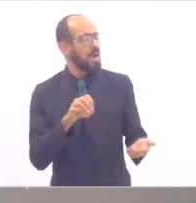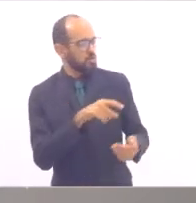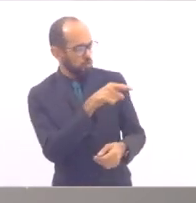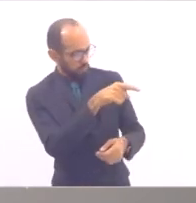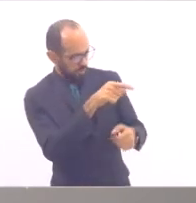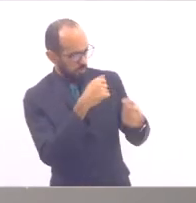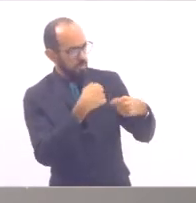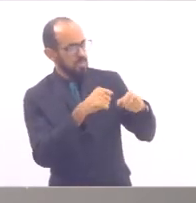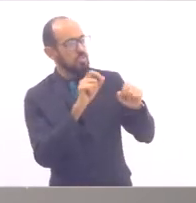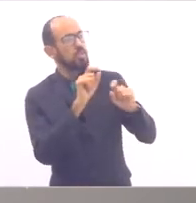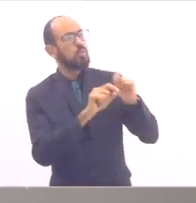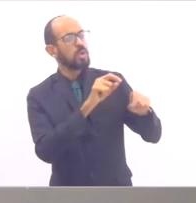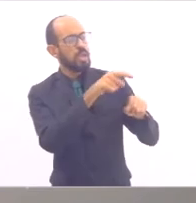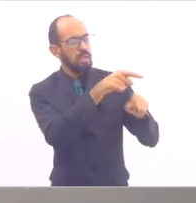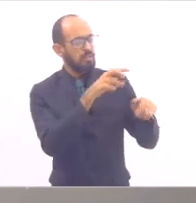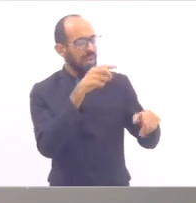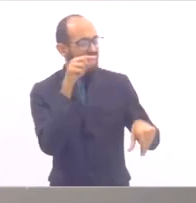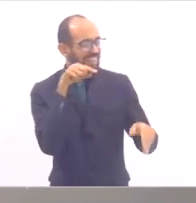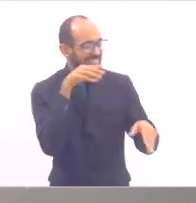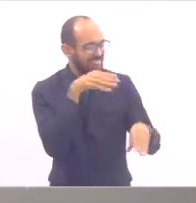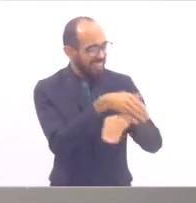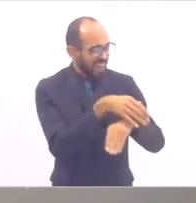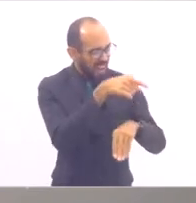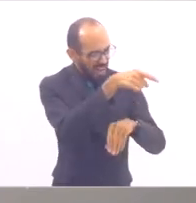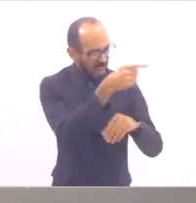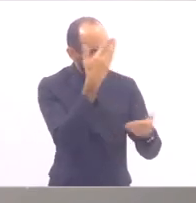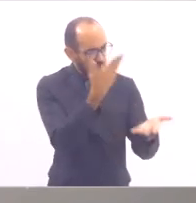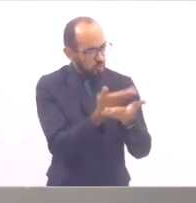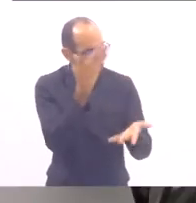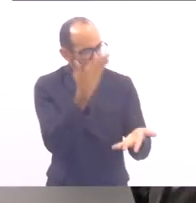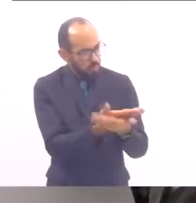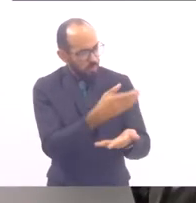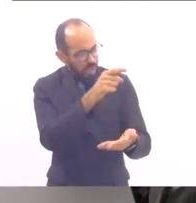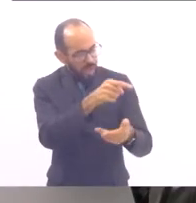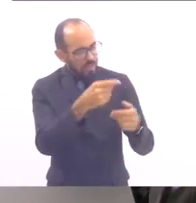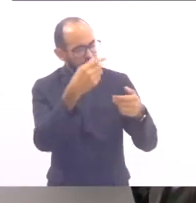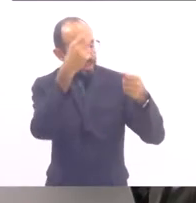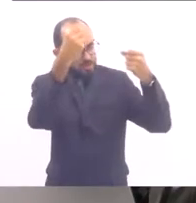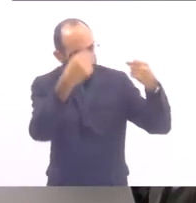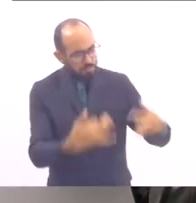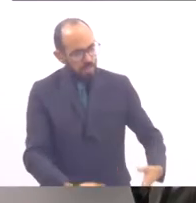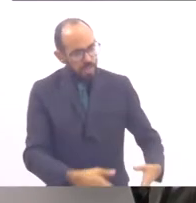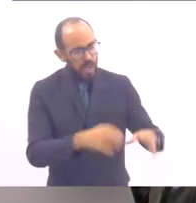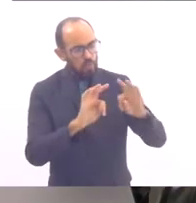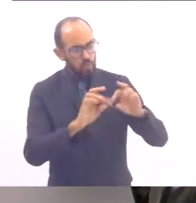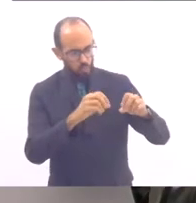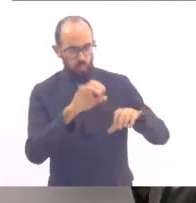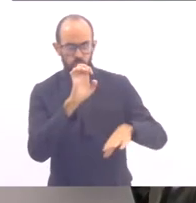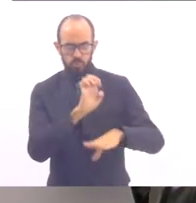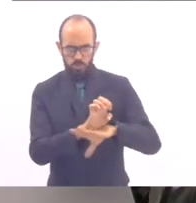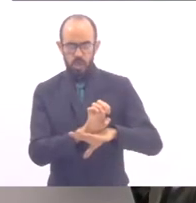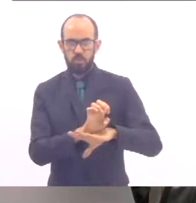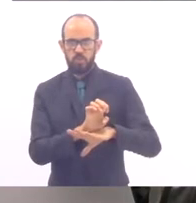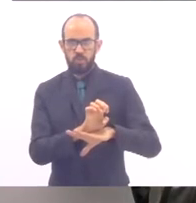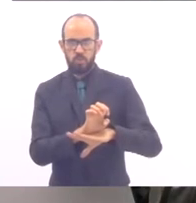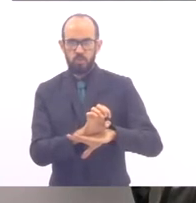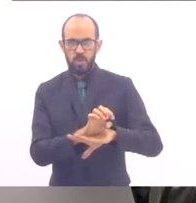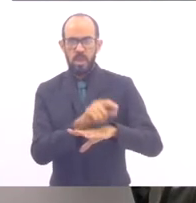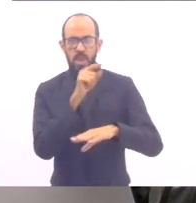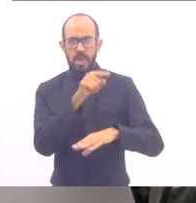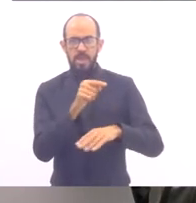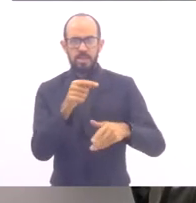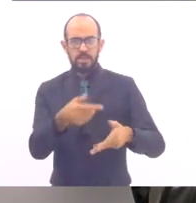entrar dentro da sua cooperativa, ele vai estudar você e vai dar esse diagnóstico para o Estado. Então, esse chamamento